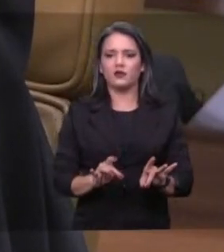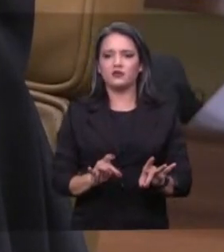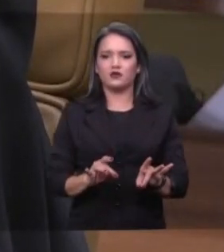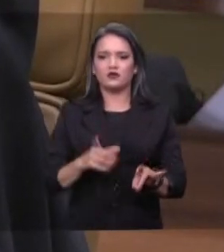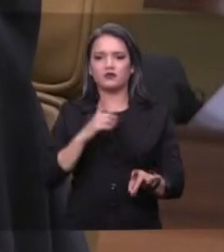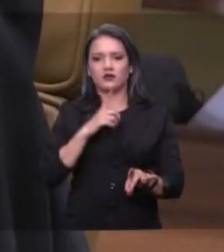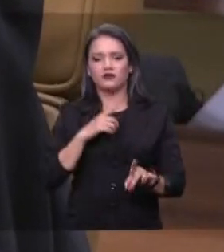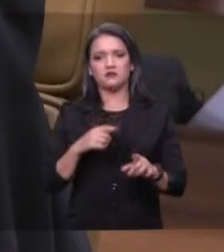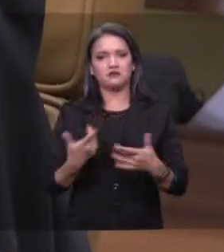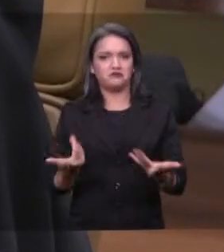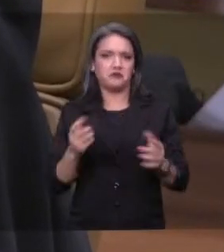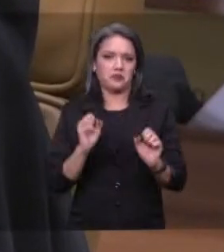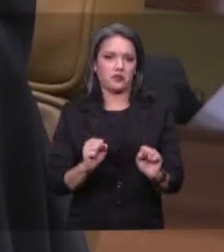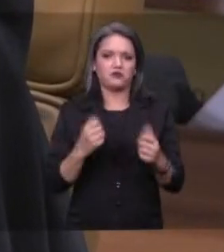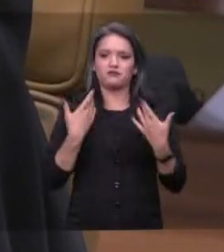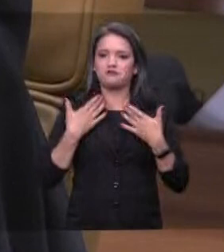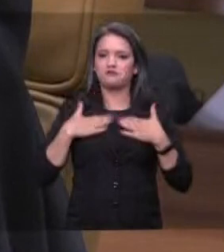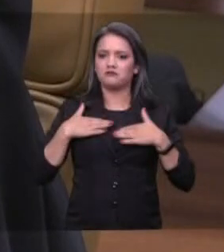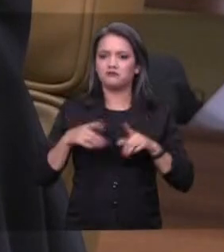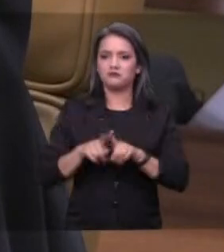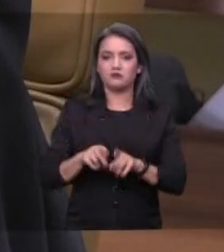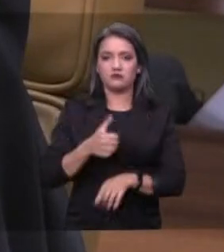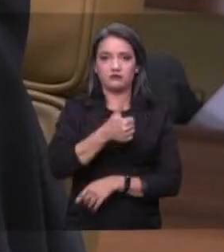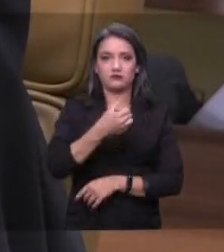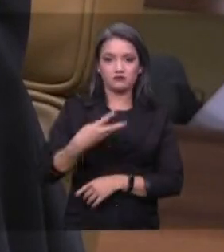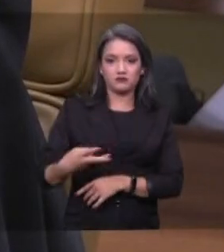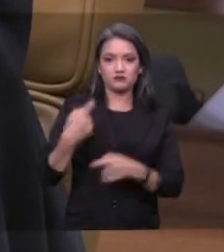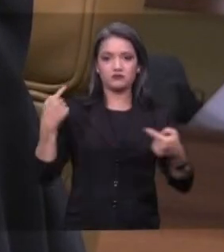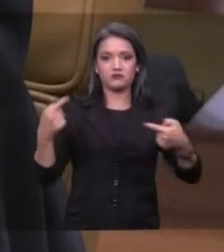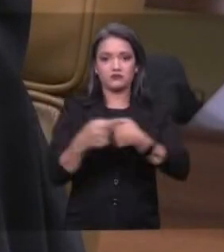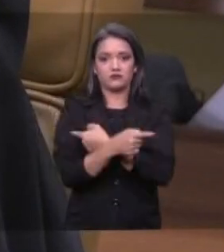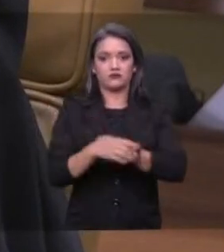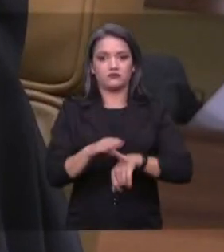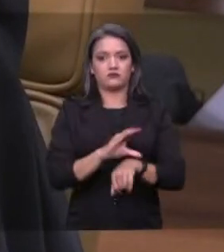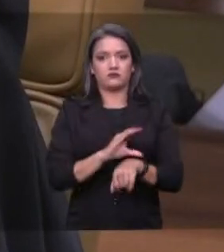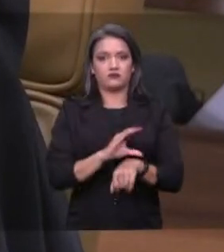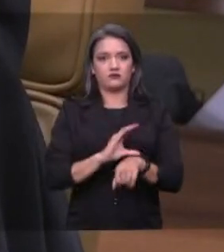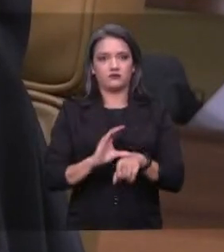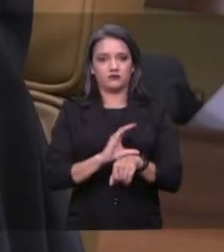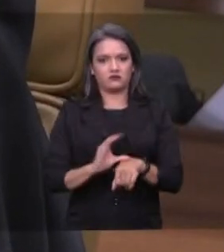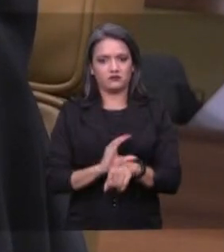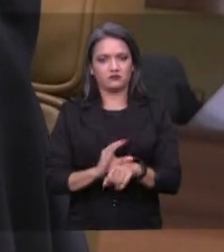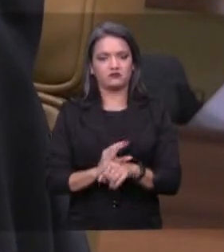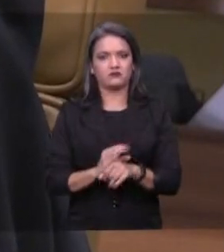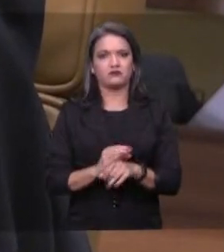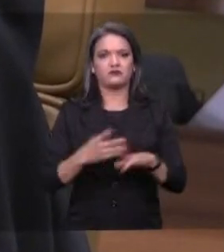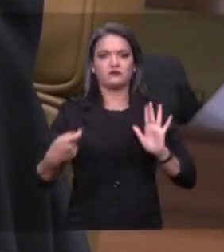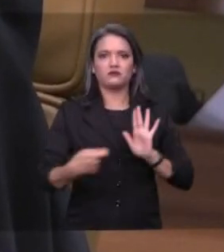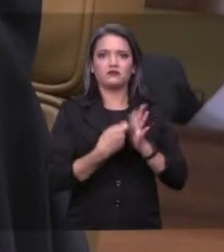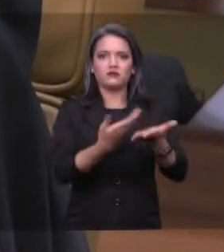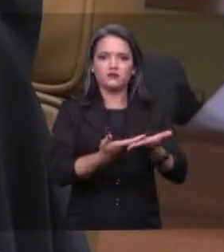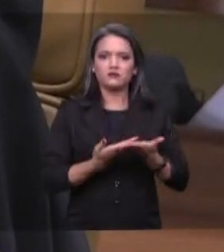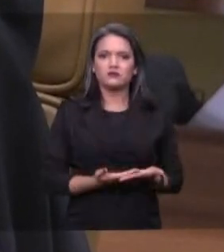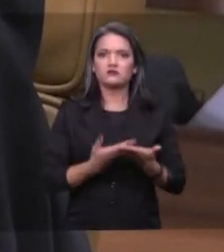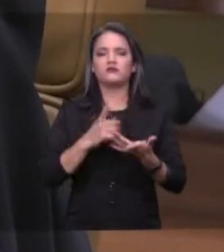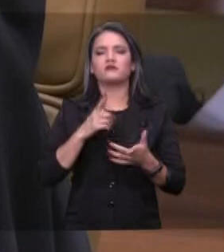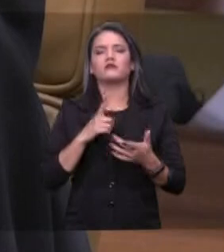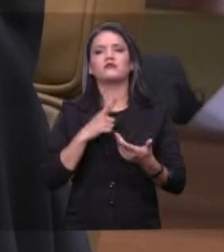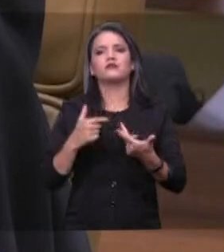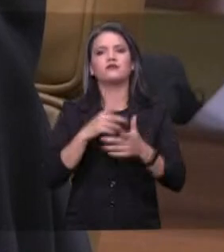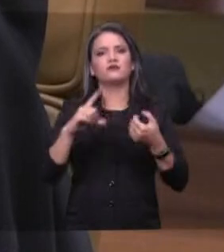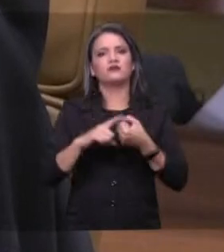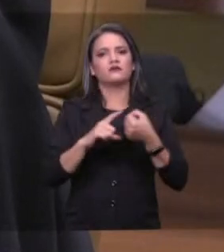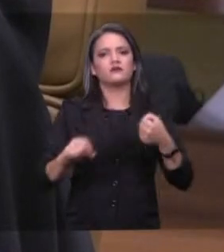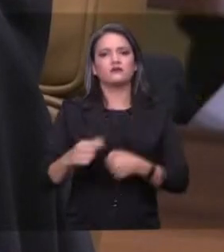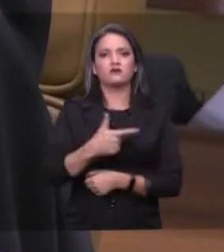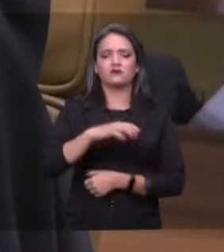da minha parte. 13. Declaração da inconstitucionalidade da expressão recebimento da denúncia ou queixa na forma do artigo 399